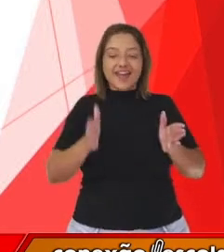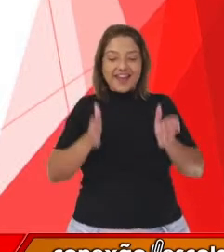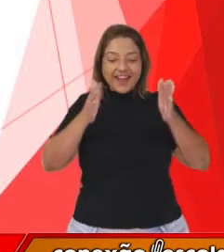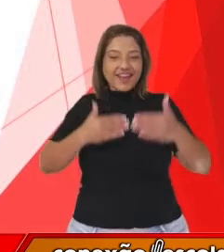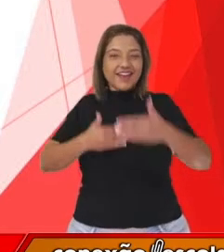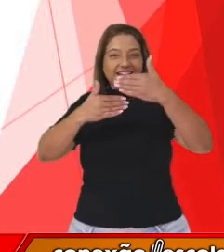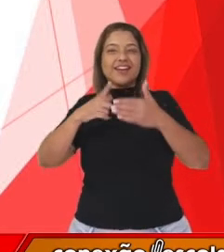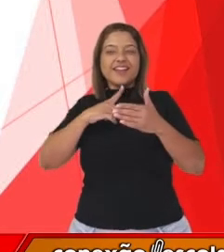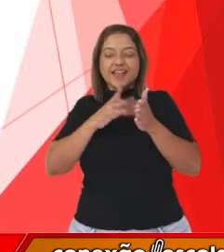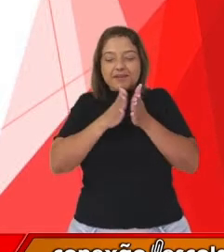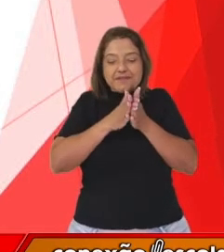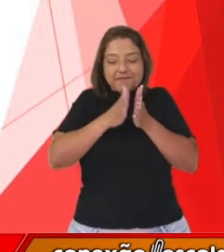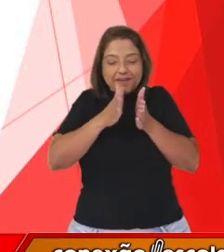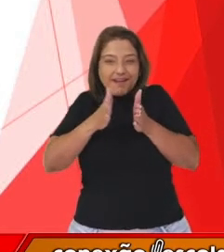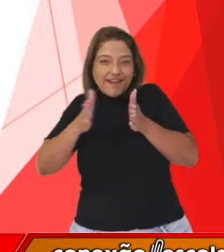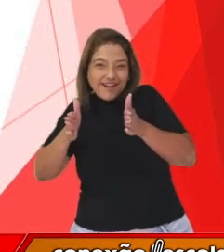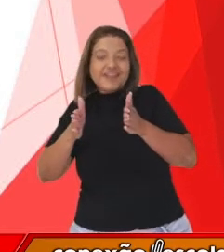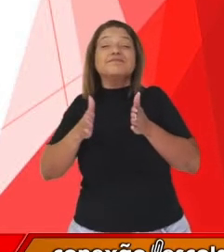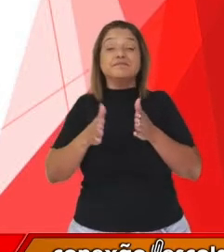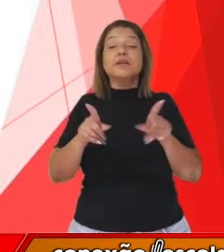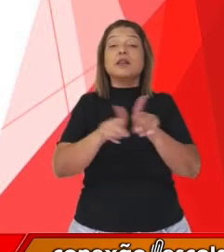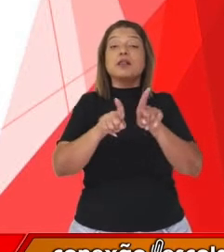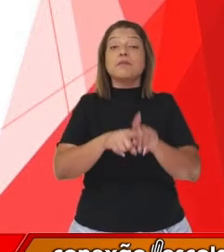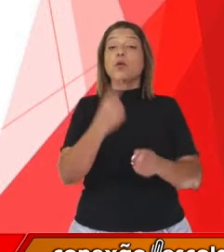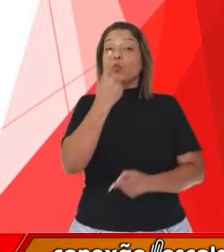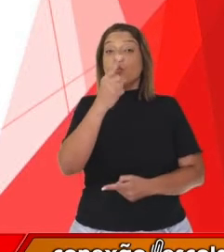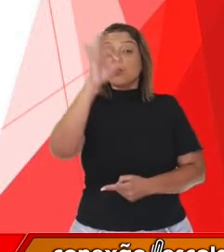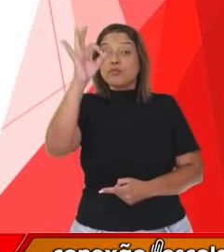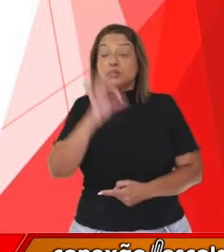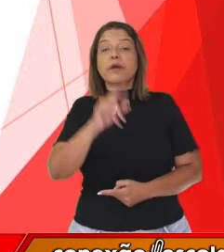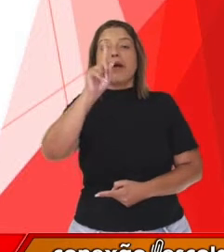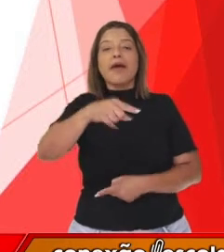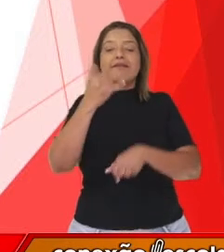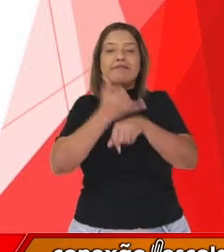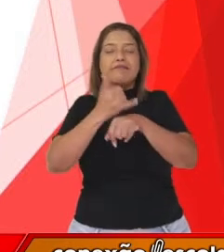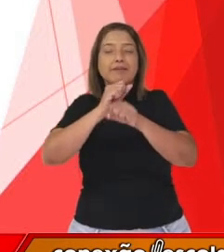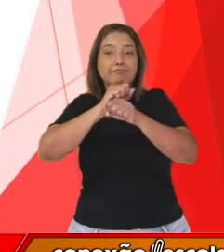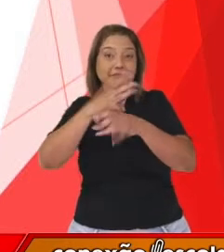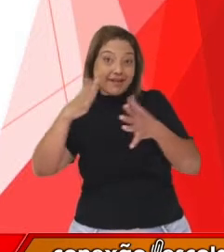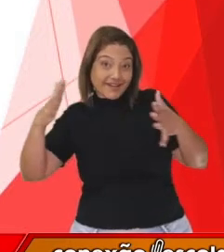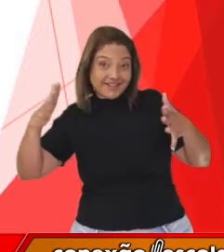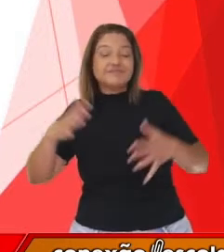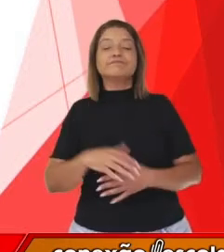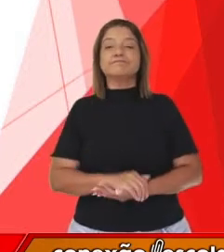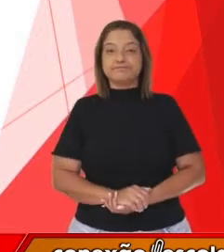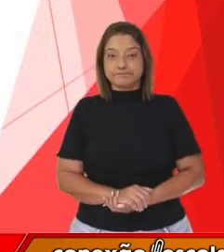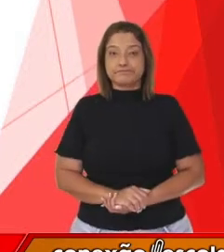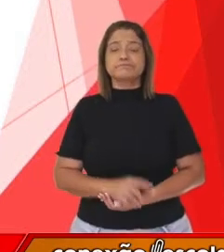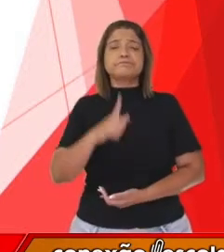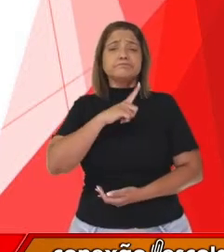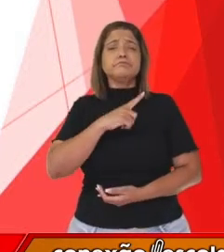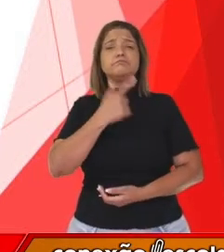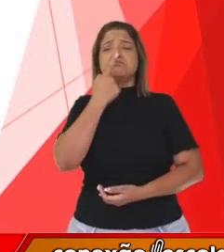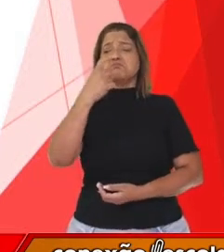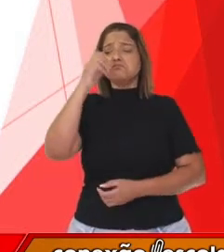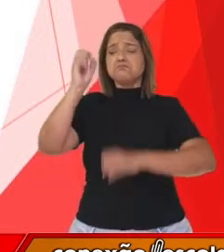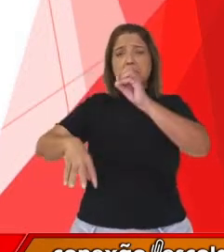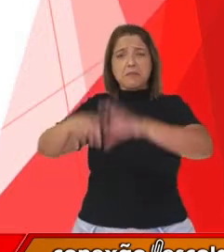e 1% alumínio. De todo o lixo produzido pelas grandes cidades brasileiras,